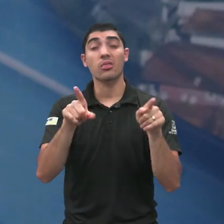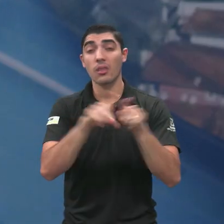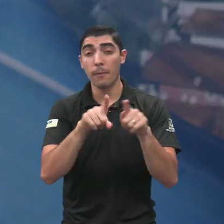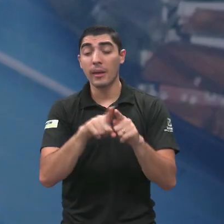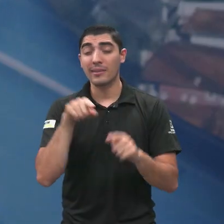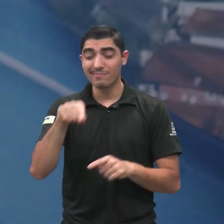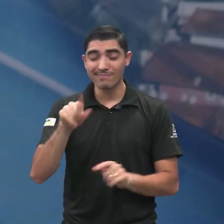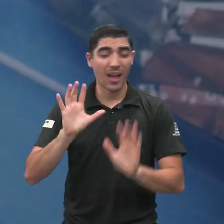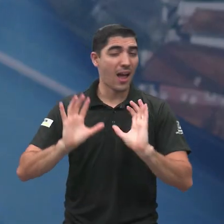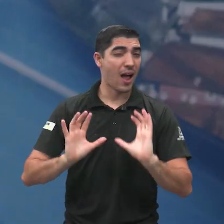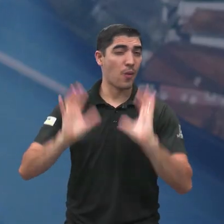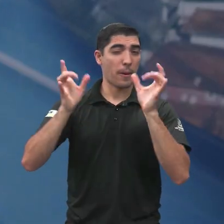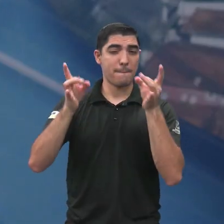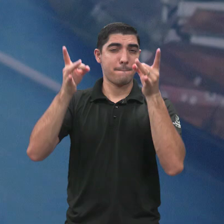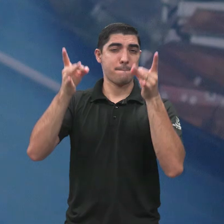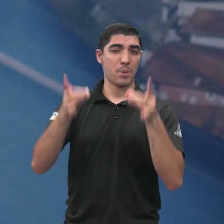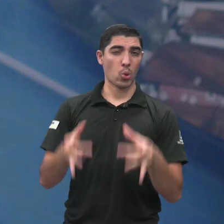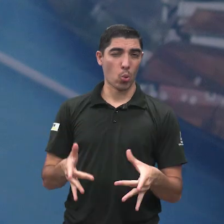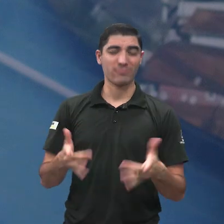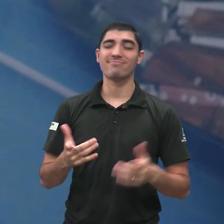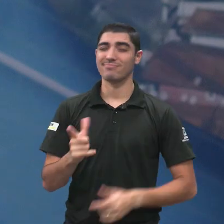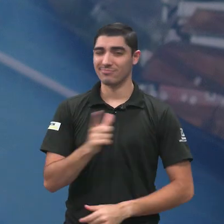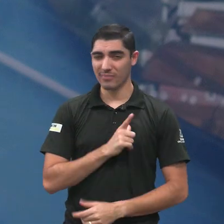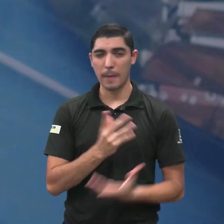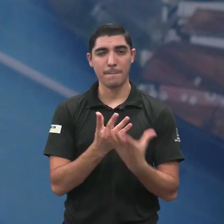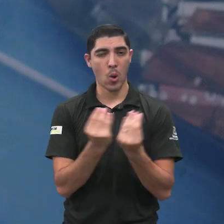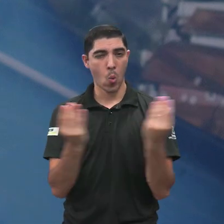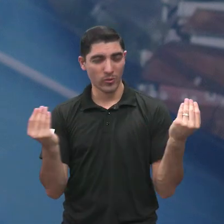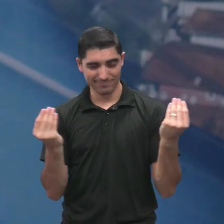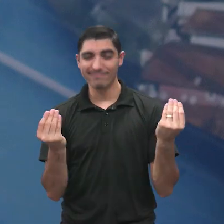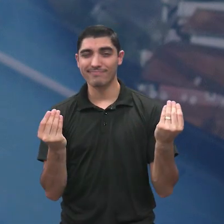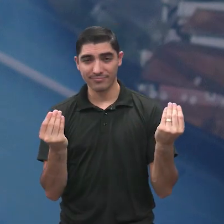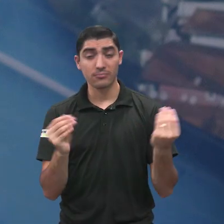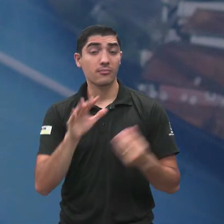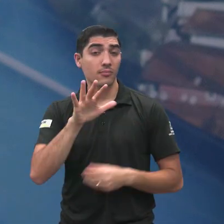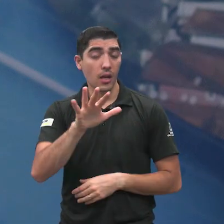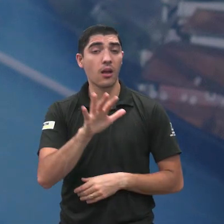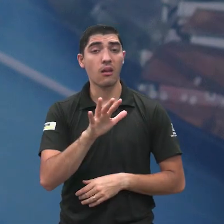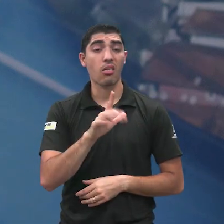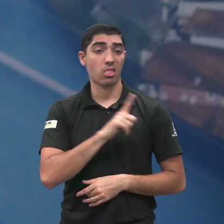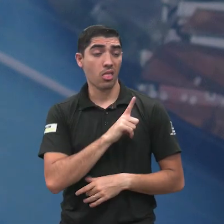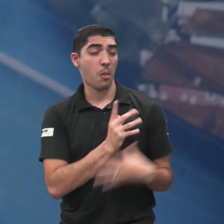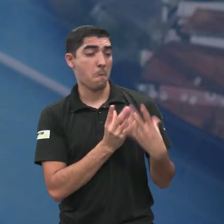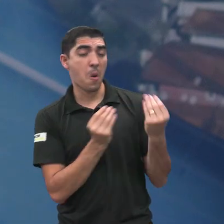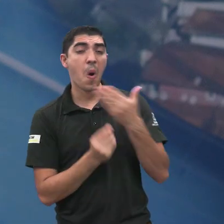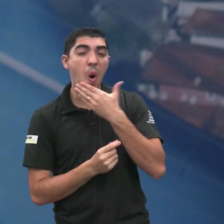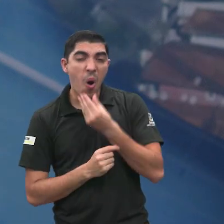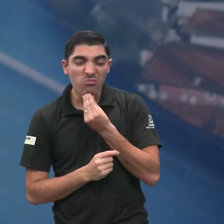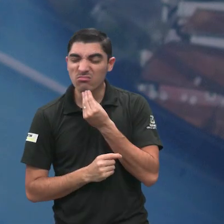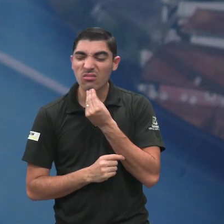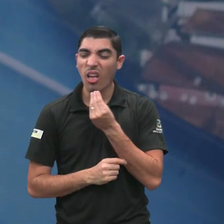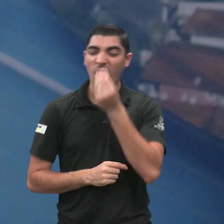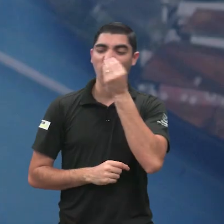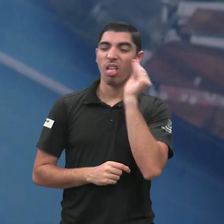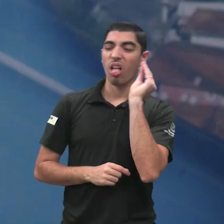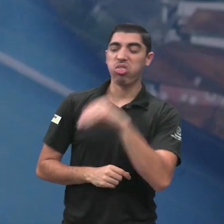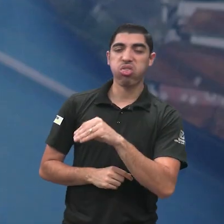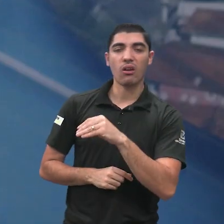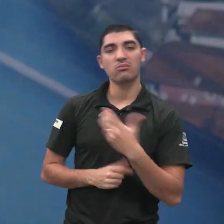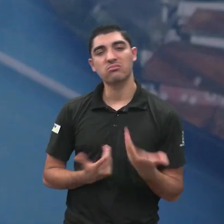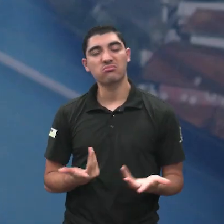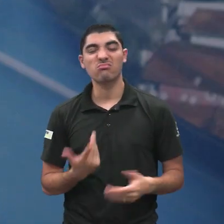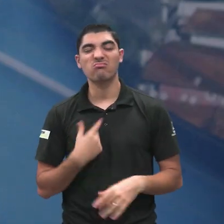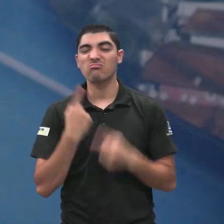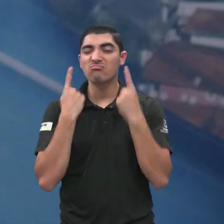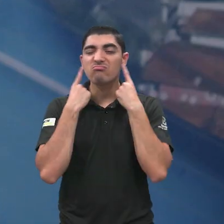é o que nós estamos falando aqui hoje. Muitas das vezes, tem muitos homens que não ligam, né? E essa que é a